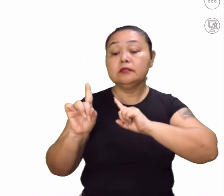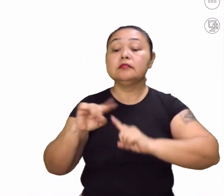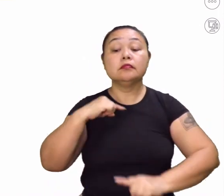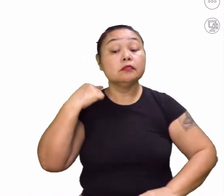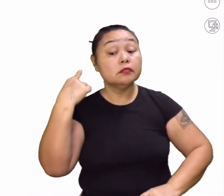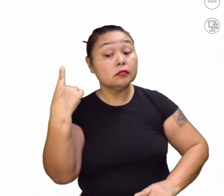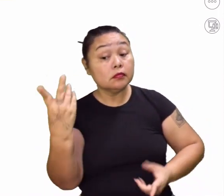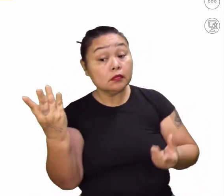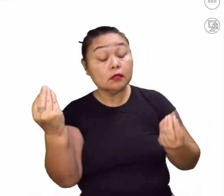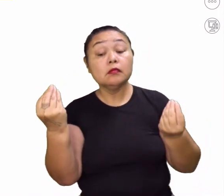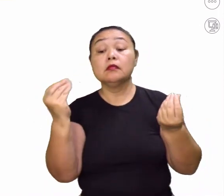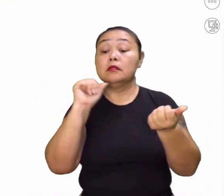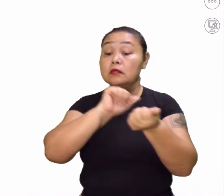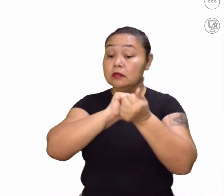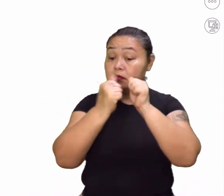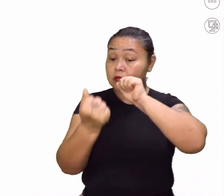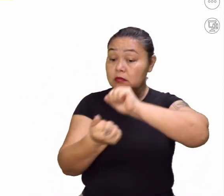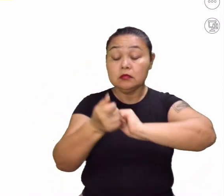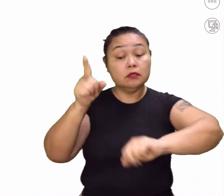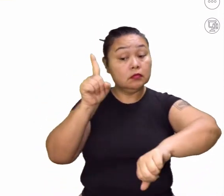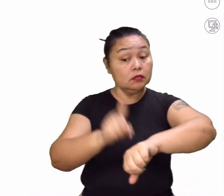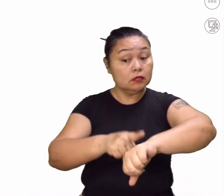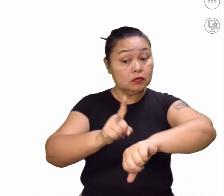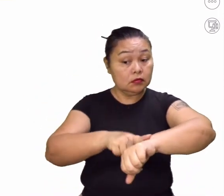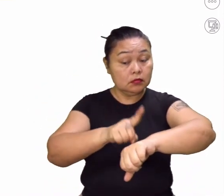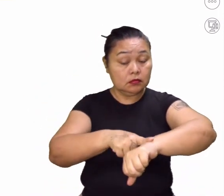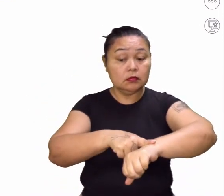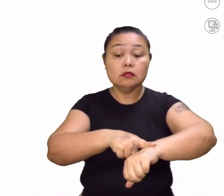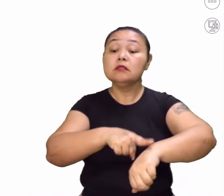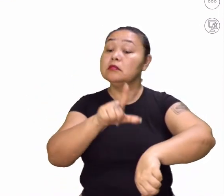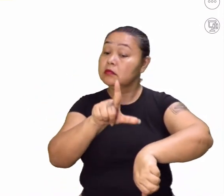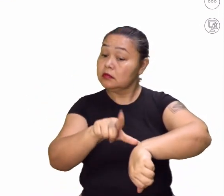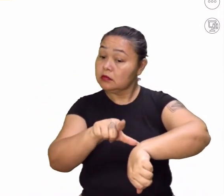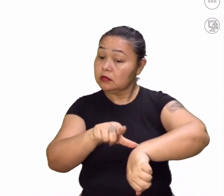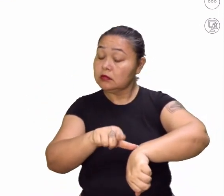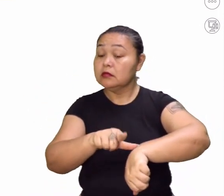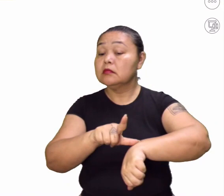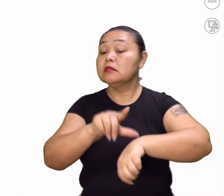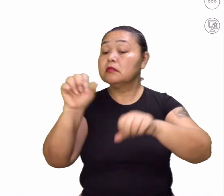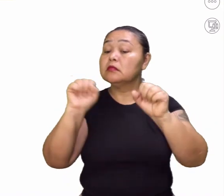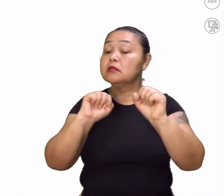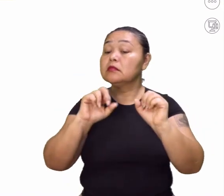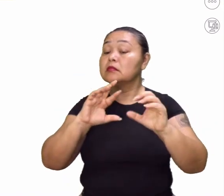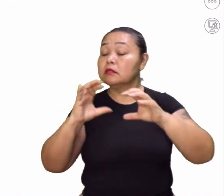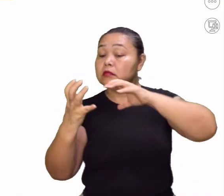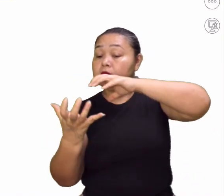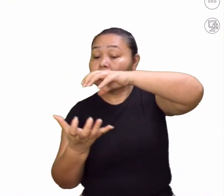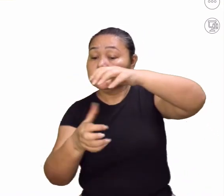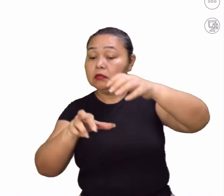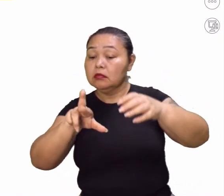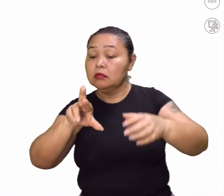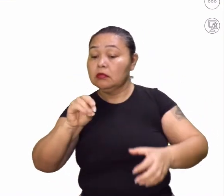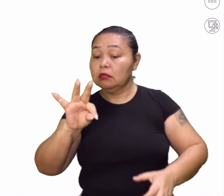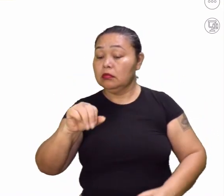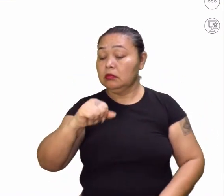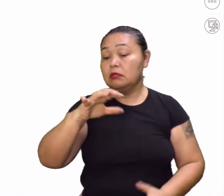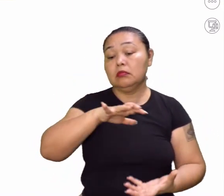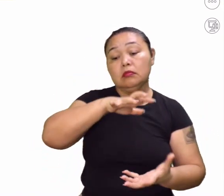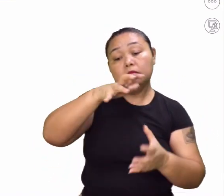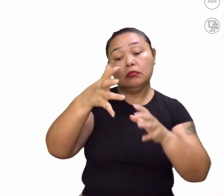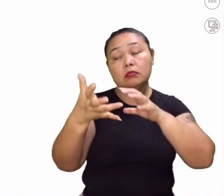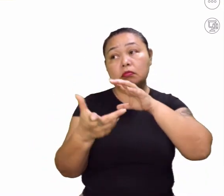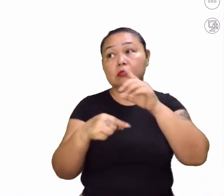que adequamos nossos tempos e horários à rotação da Terra e à questão